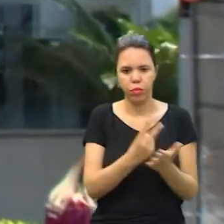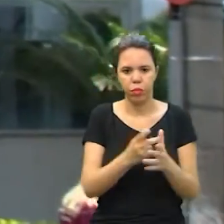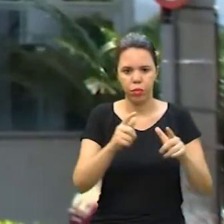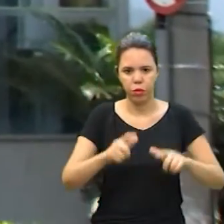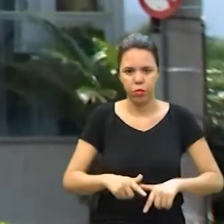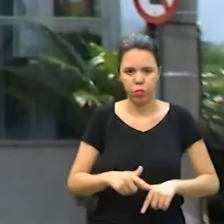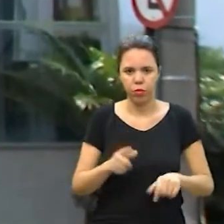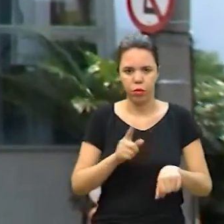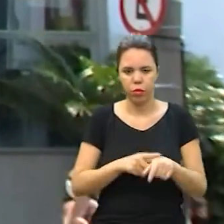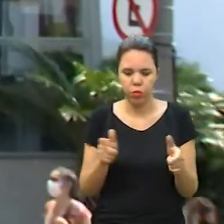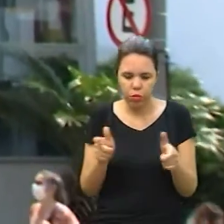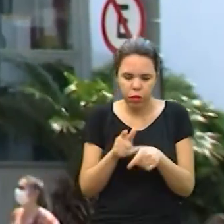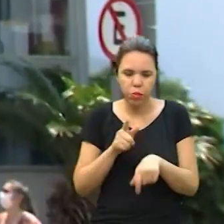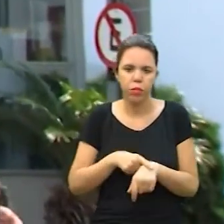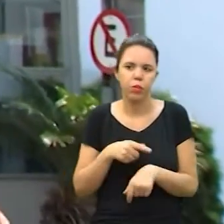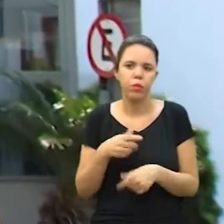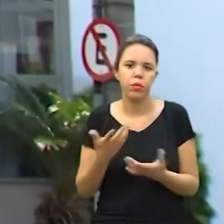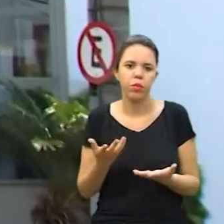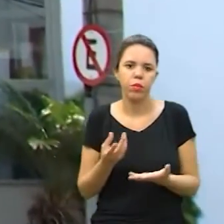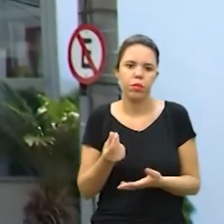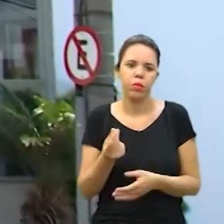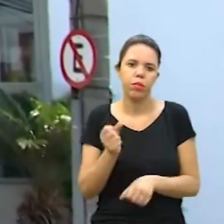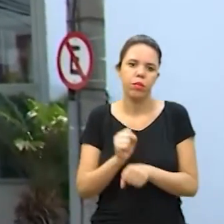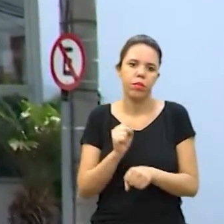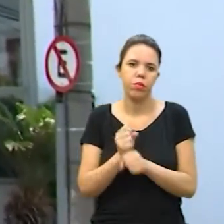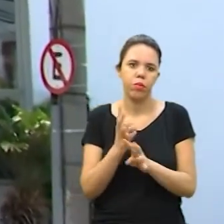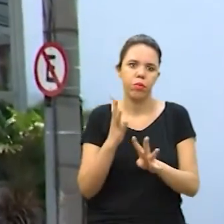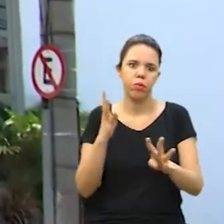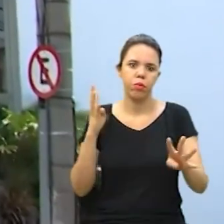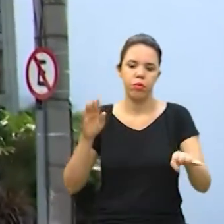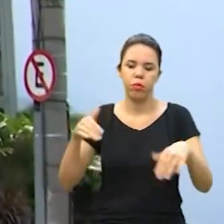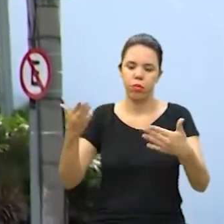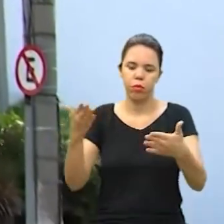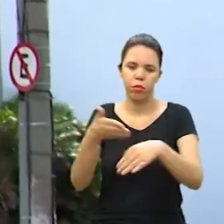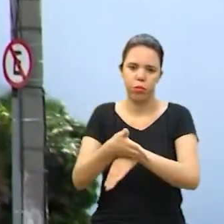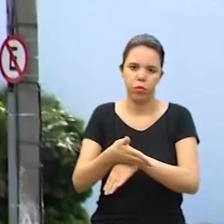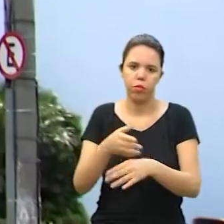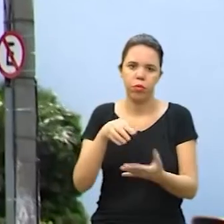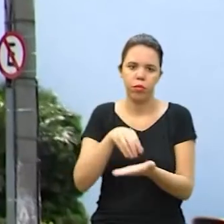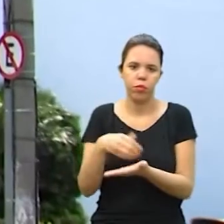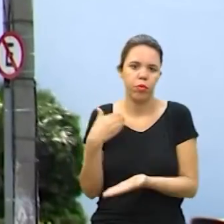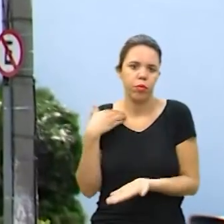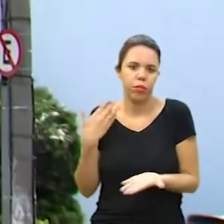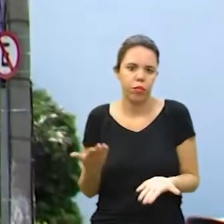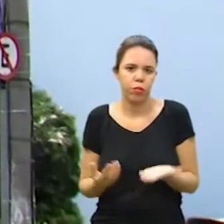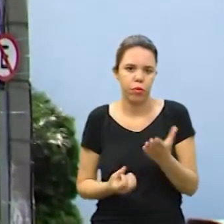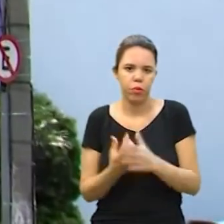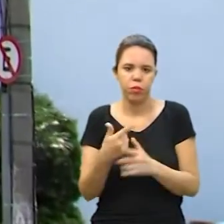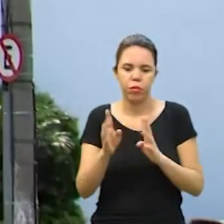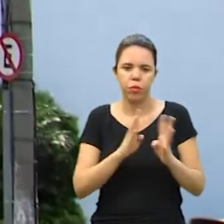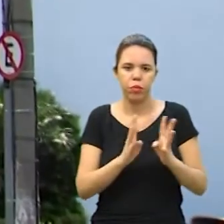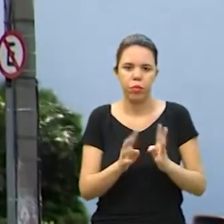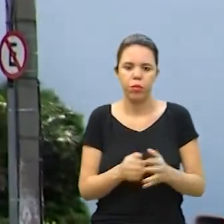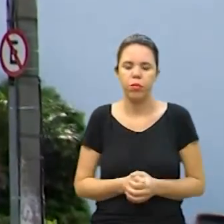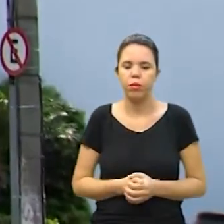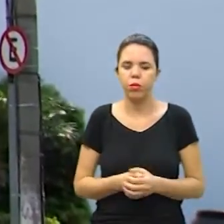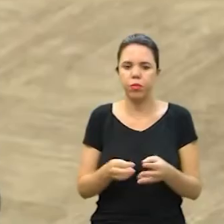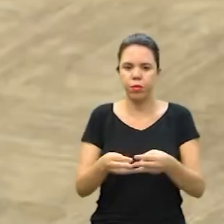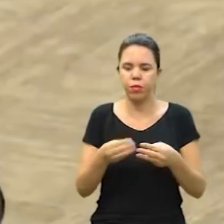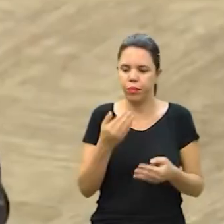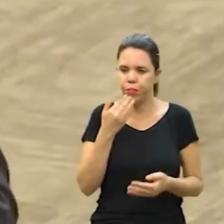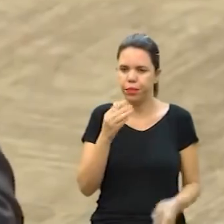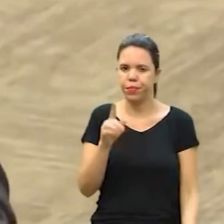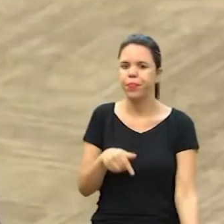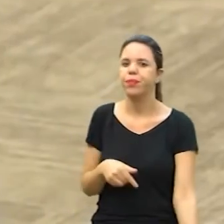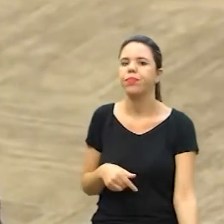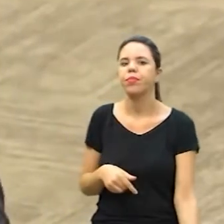comparecem no mesmo ambiente em um curto espaço de tempo e ficam aguardando em filas no hall de entrada das agências, o que gera aglomerações.